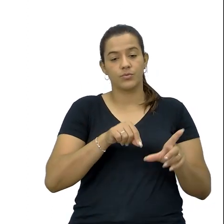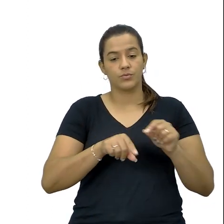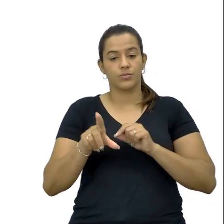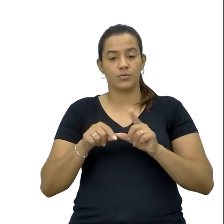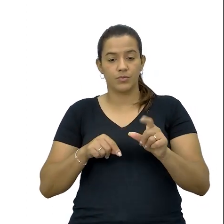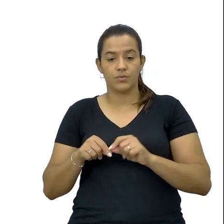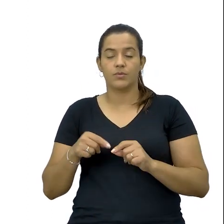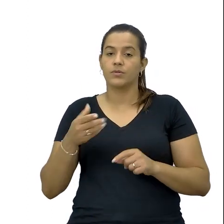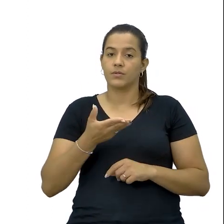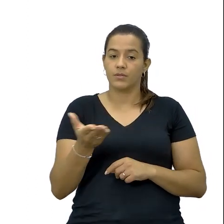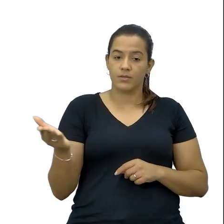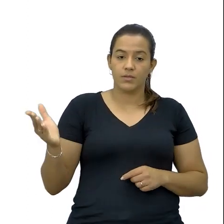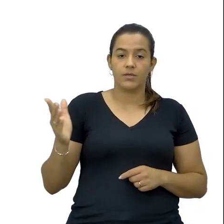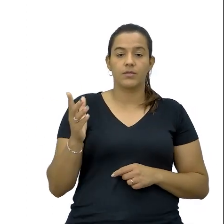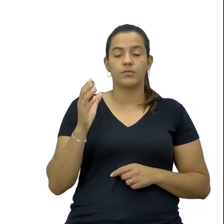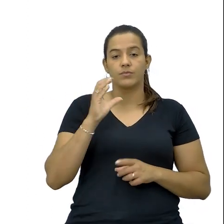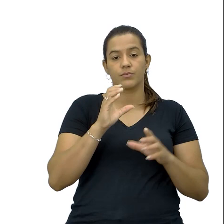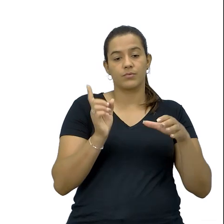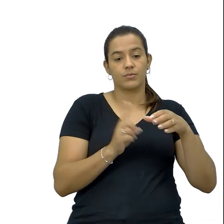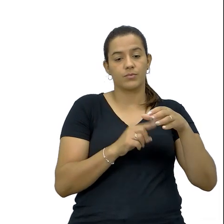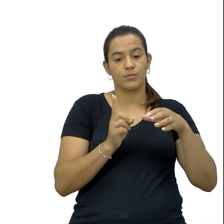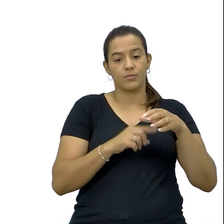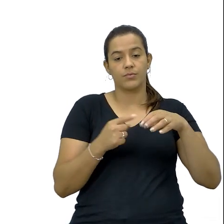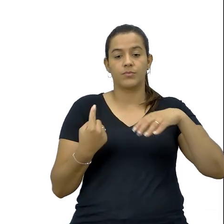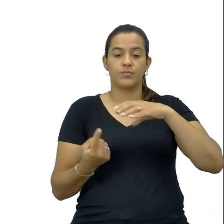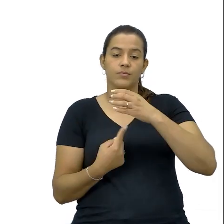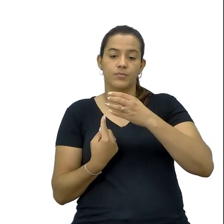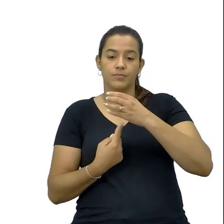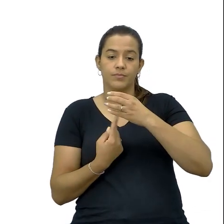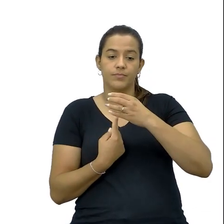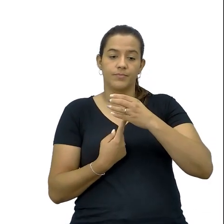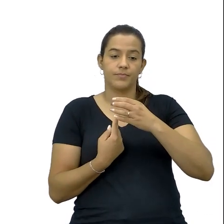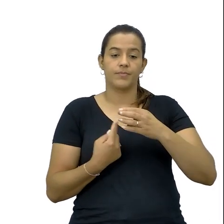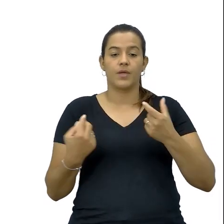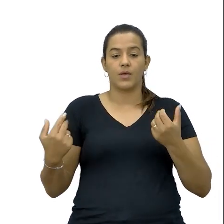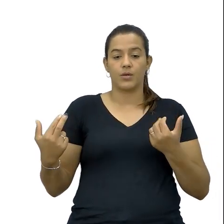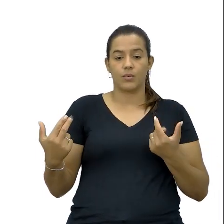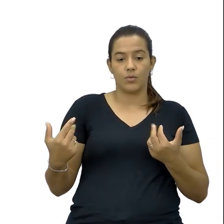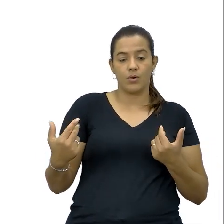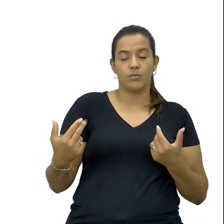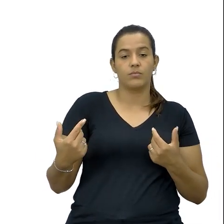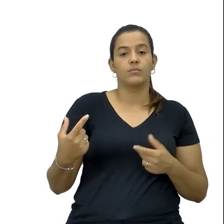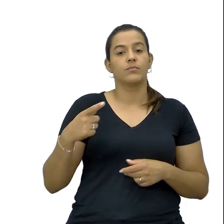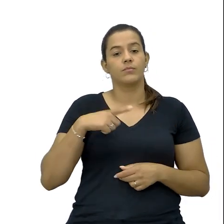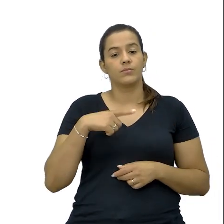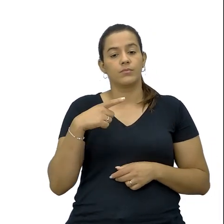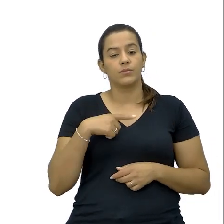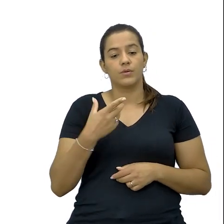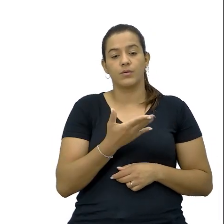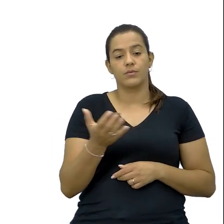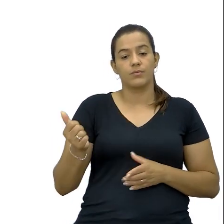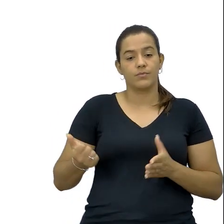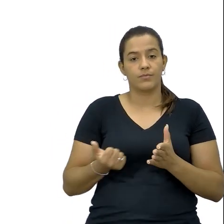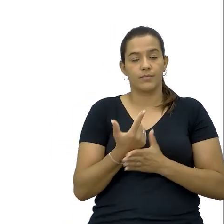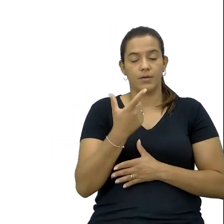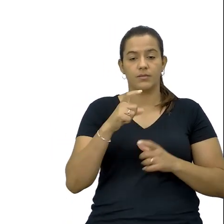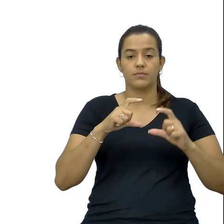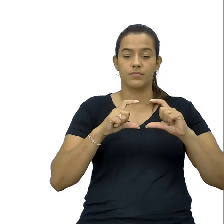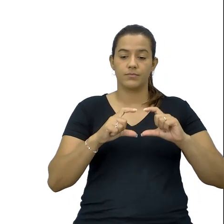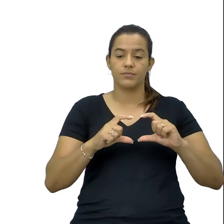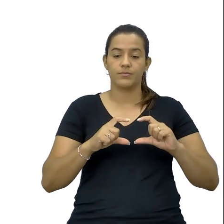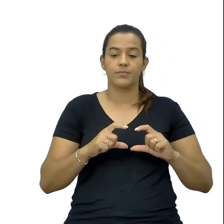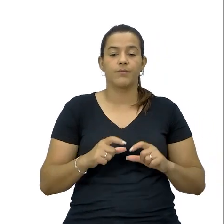chance inicial do cliente ganhar um liquidificador é a mesma do cliente ganhar um vale-compras, os eventos